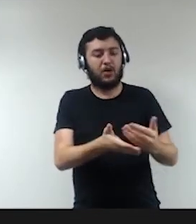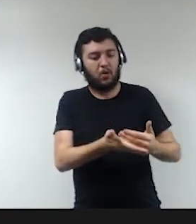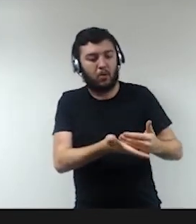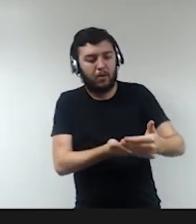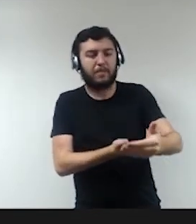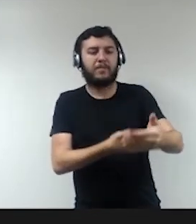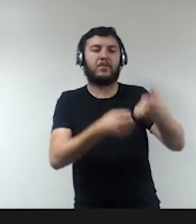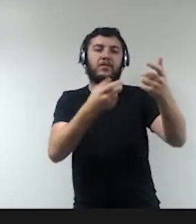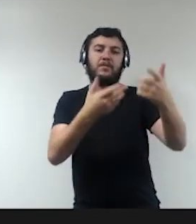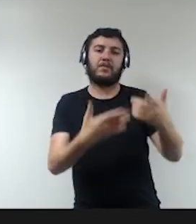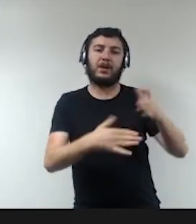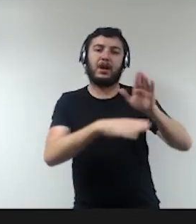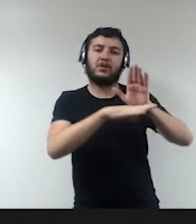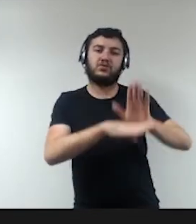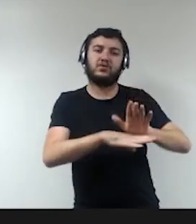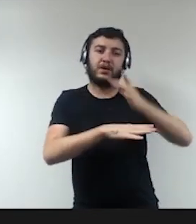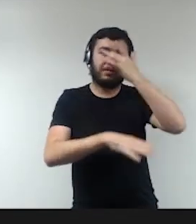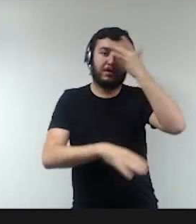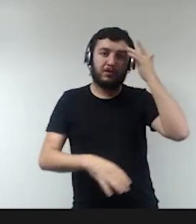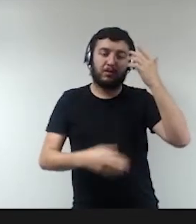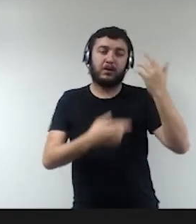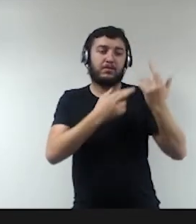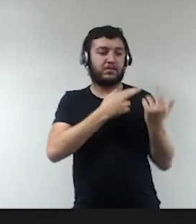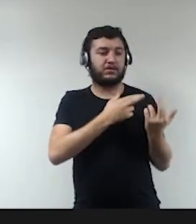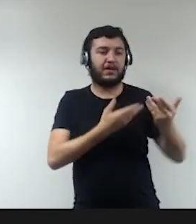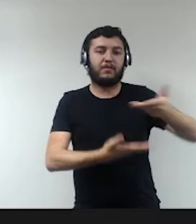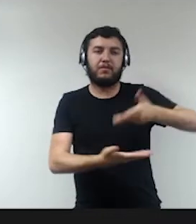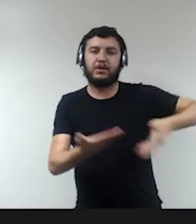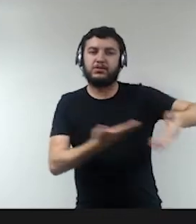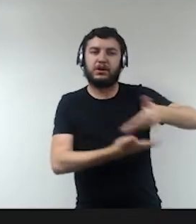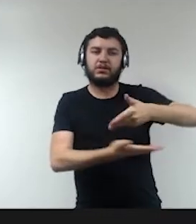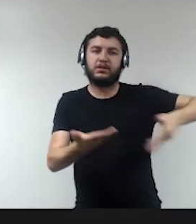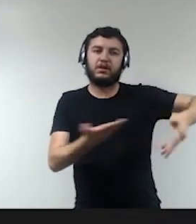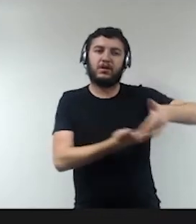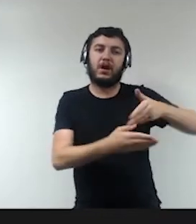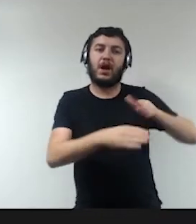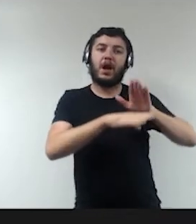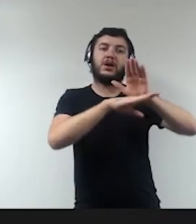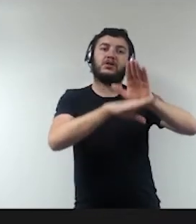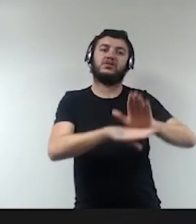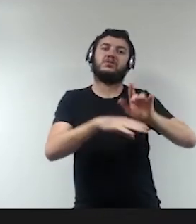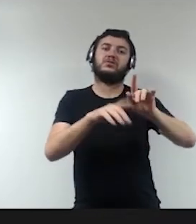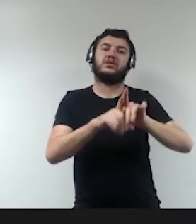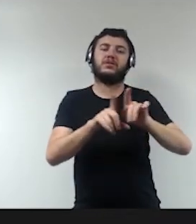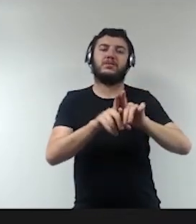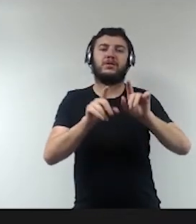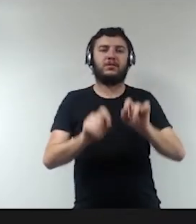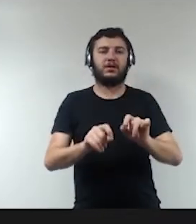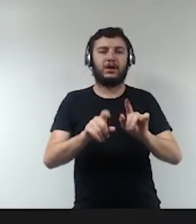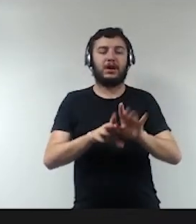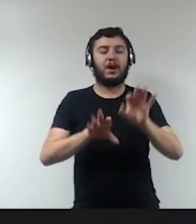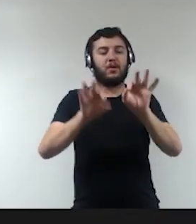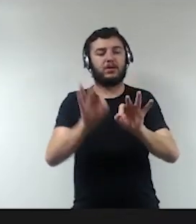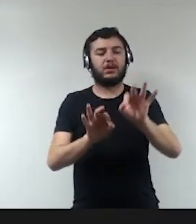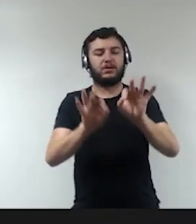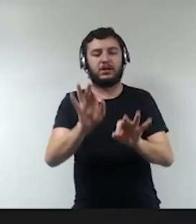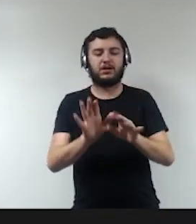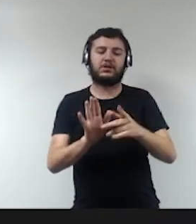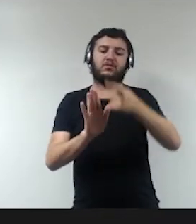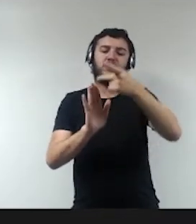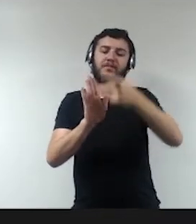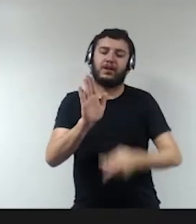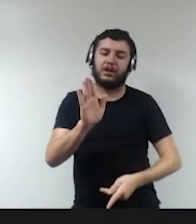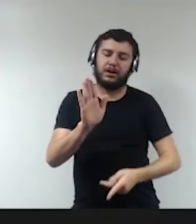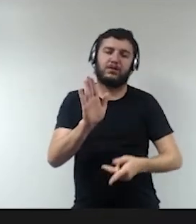mediador, ajude na discussão da feitura do plano, para evitar, tanto